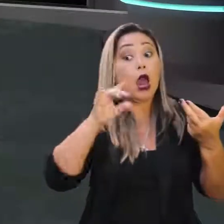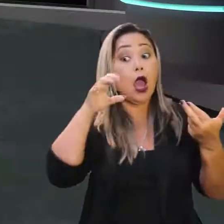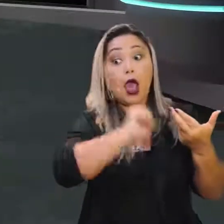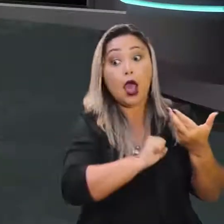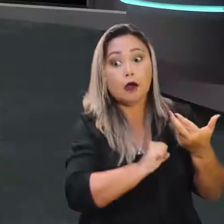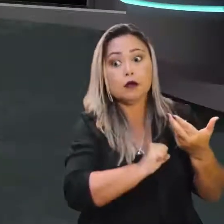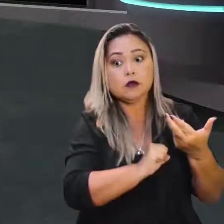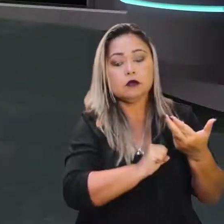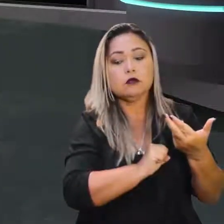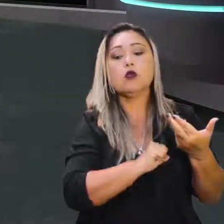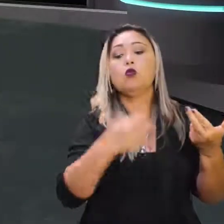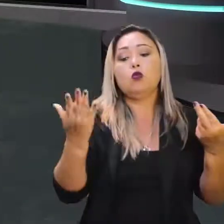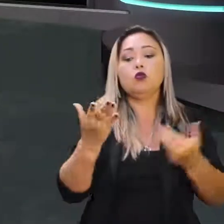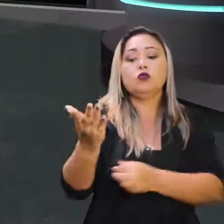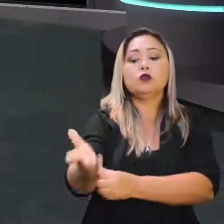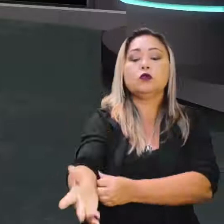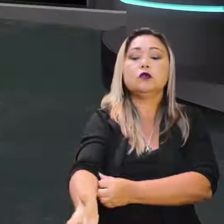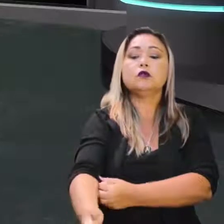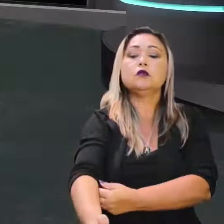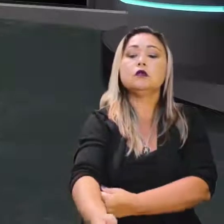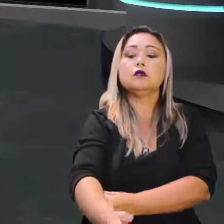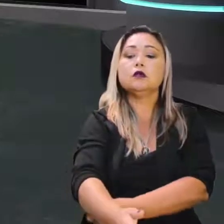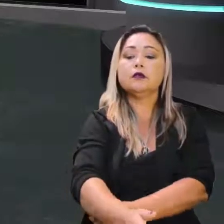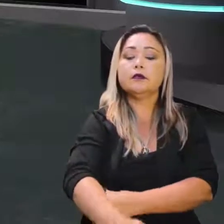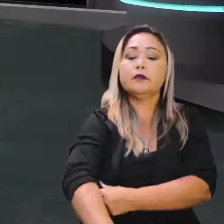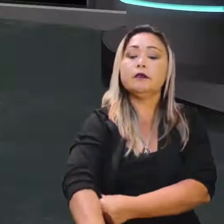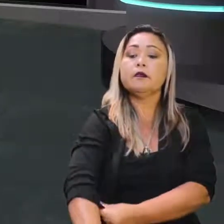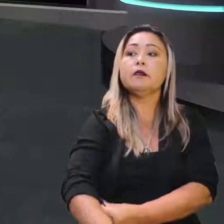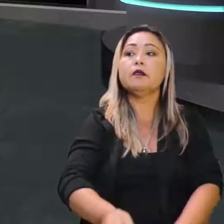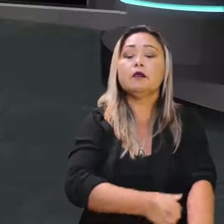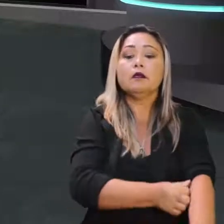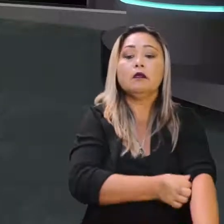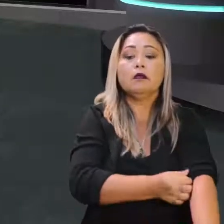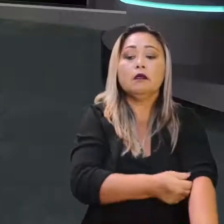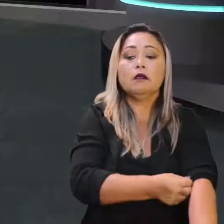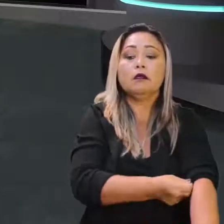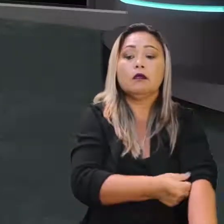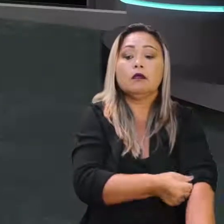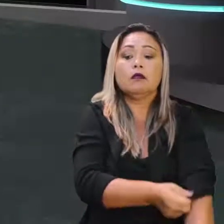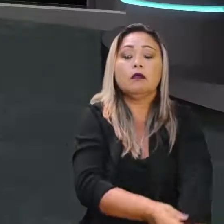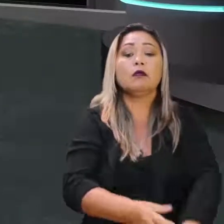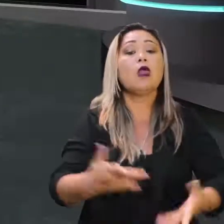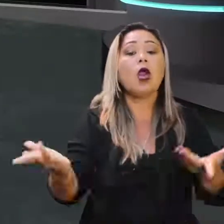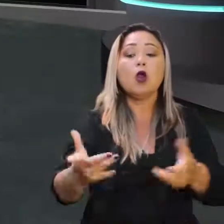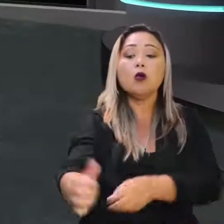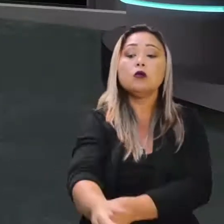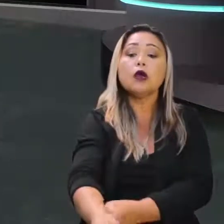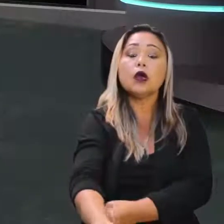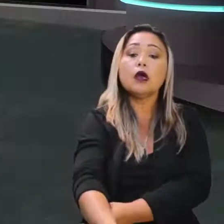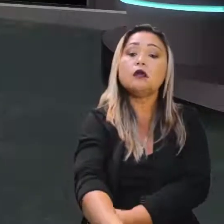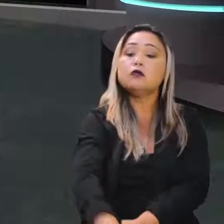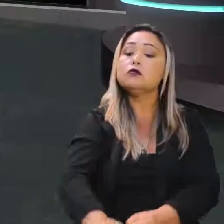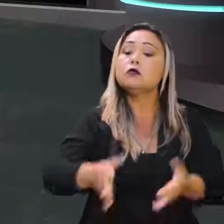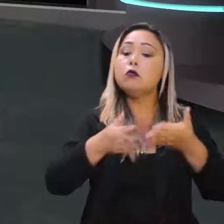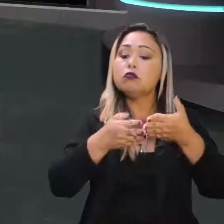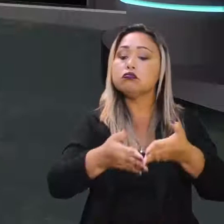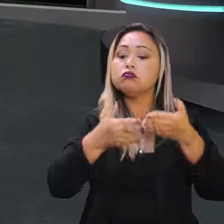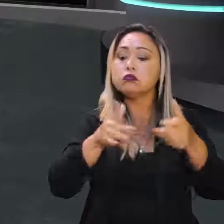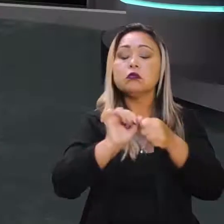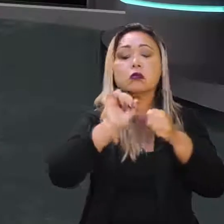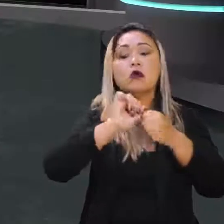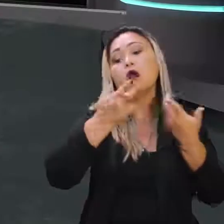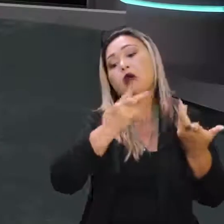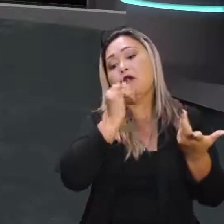rápidos como hoje em dia, aquele período as notícias se seguiam através de cartas nos navios. Então, o Grito